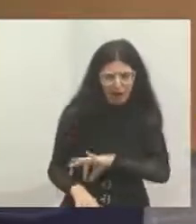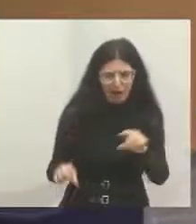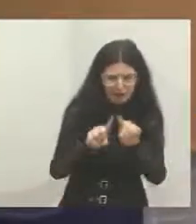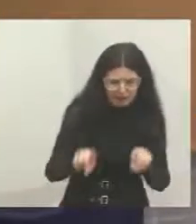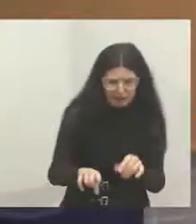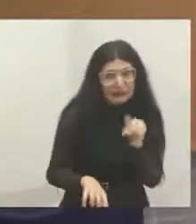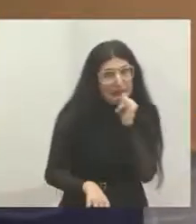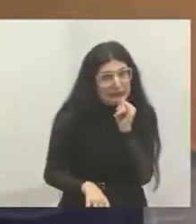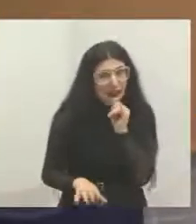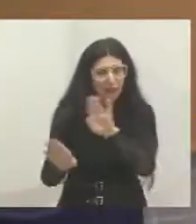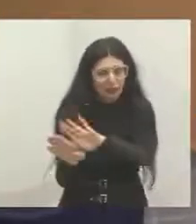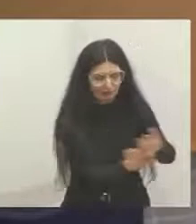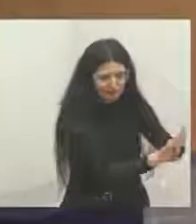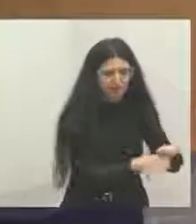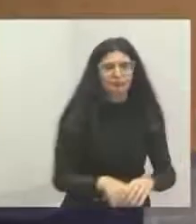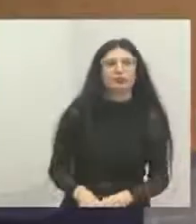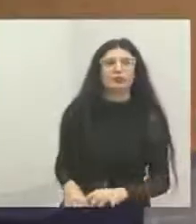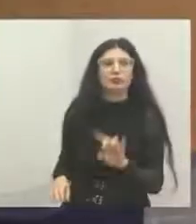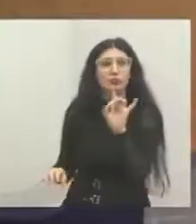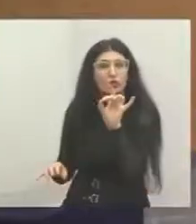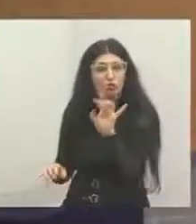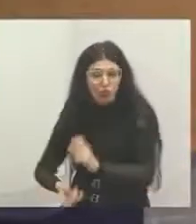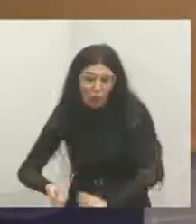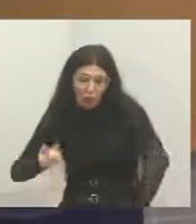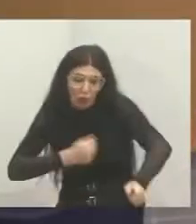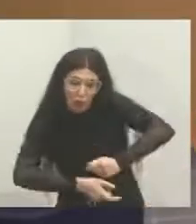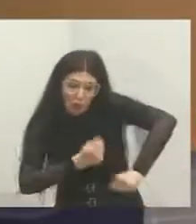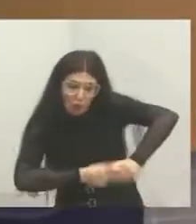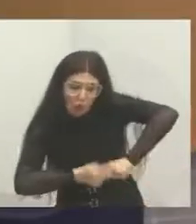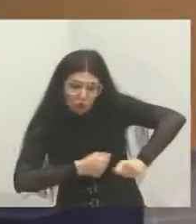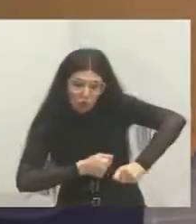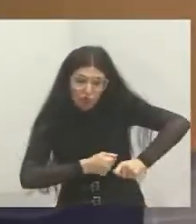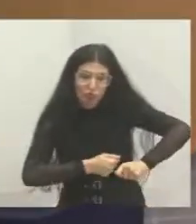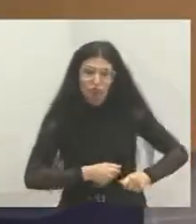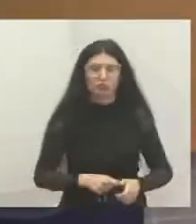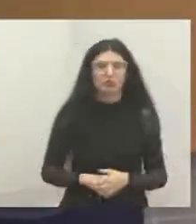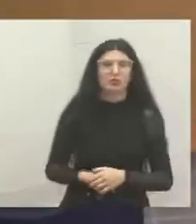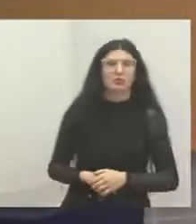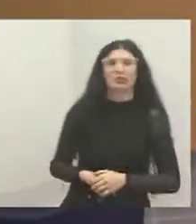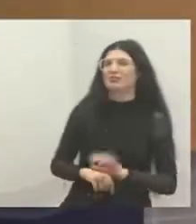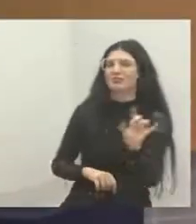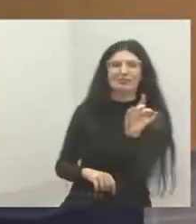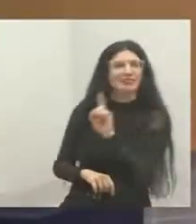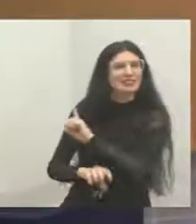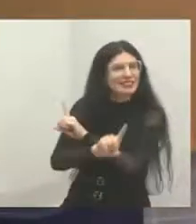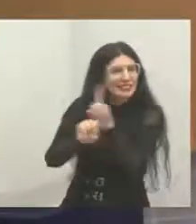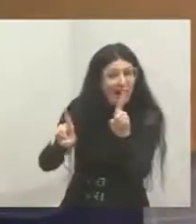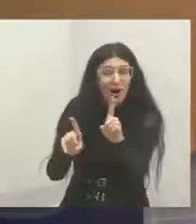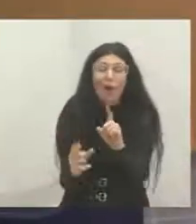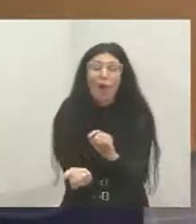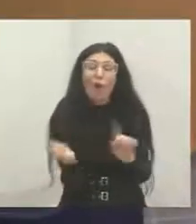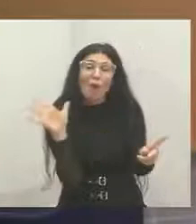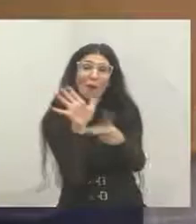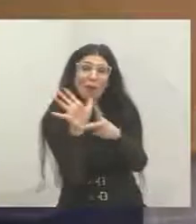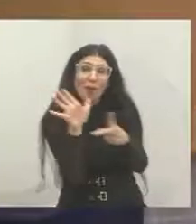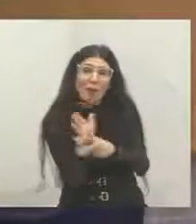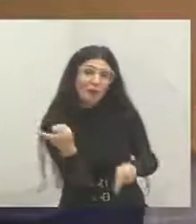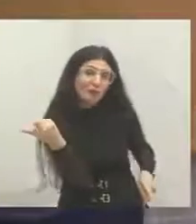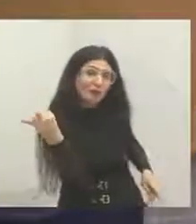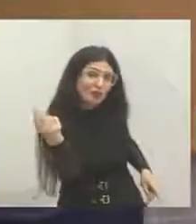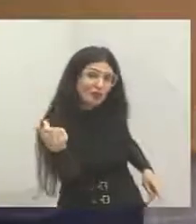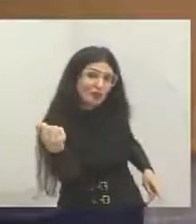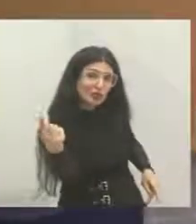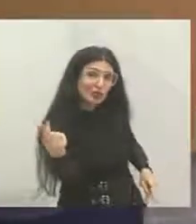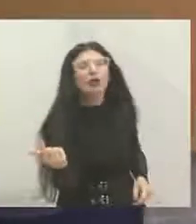de orçamento, não de recursos financeiros de fato, que é o tal capital de giro, sim.